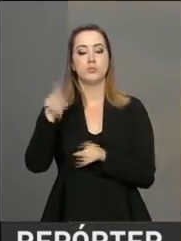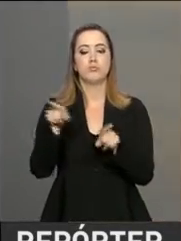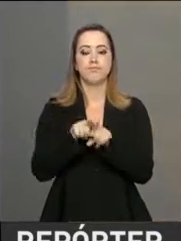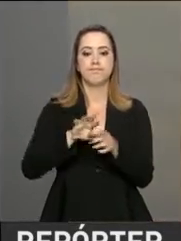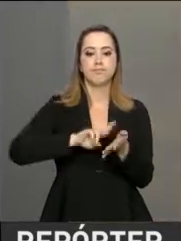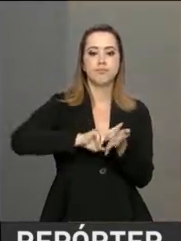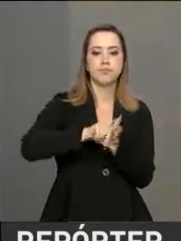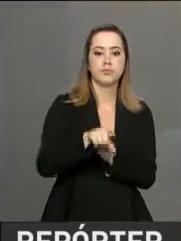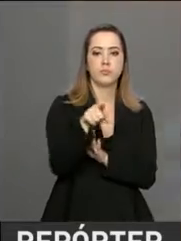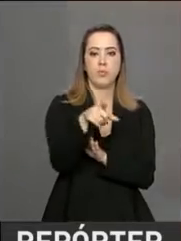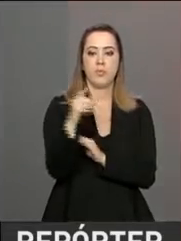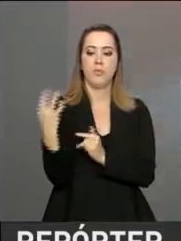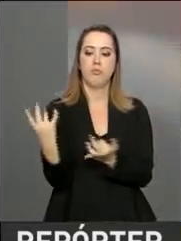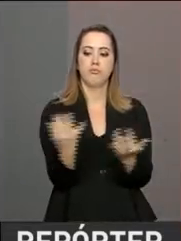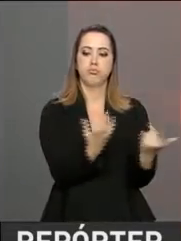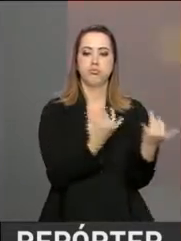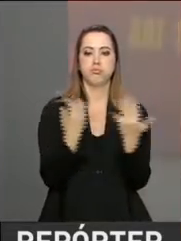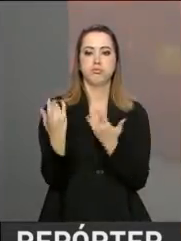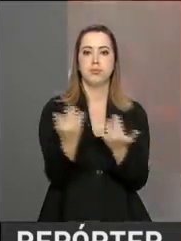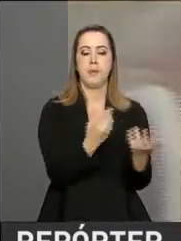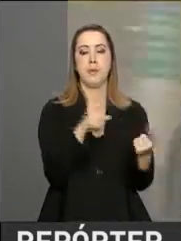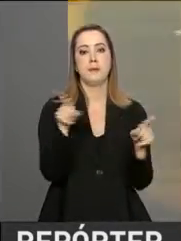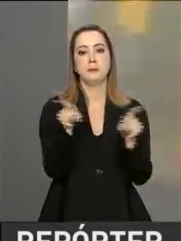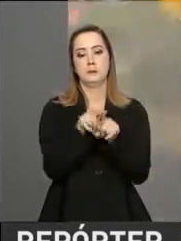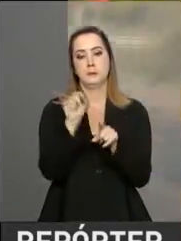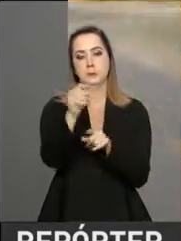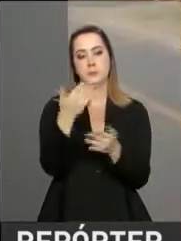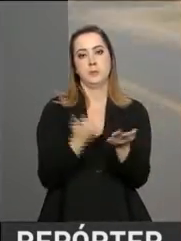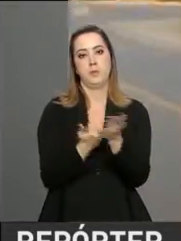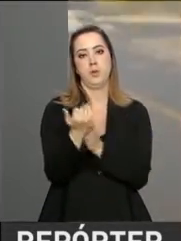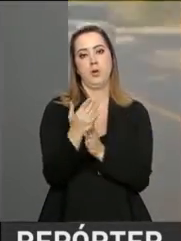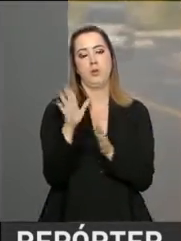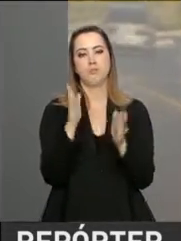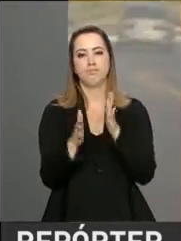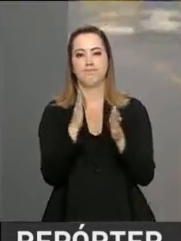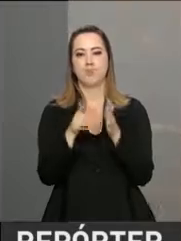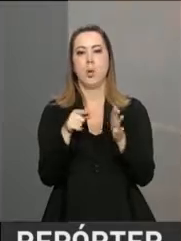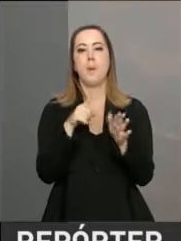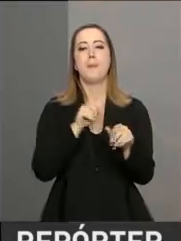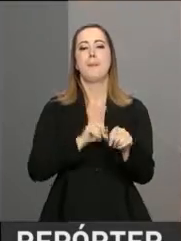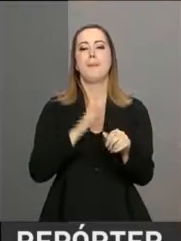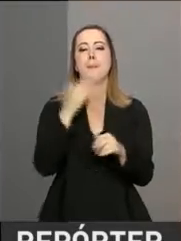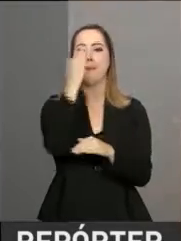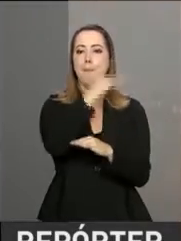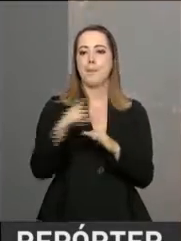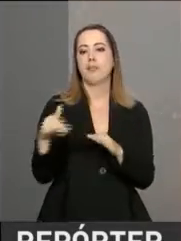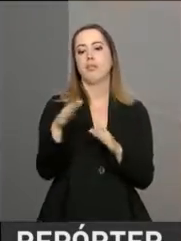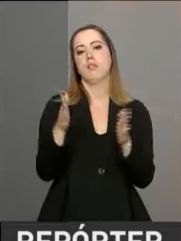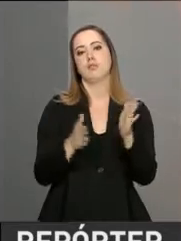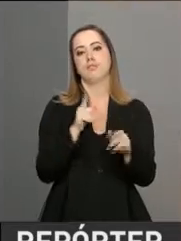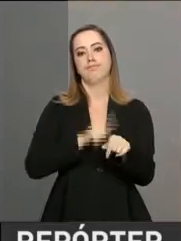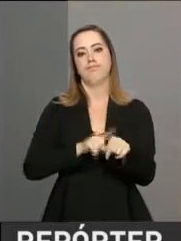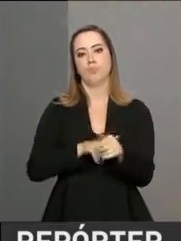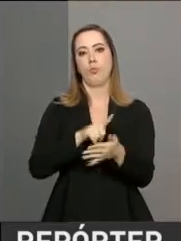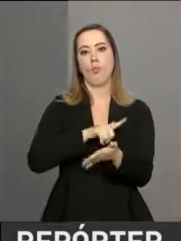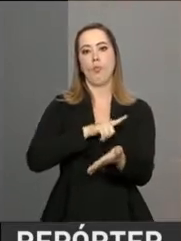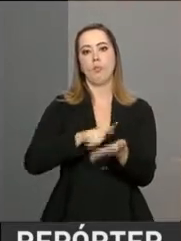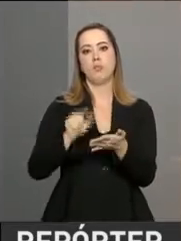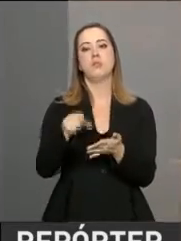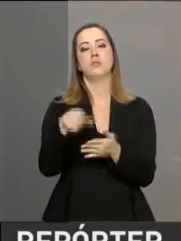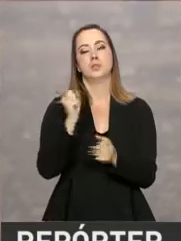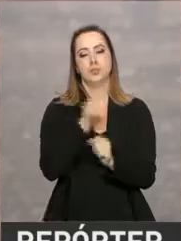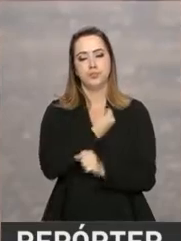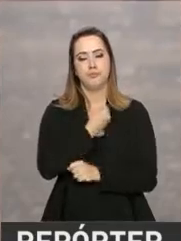22 1987 e como ainda estamos no meio do período de estiagem com temperaturas altas esses números ainda podem